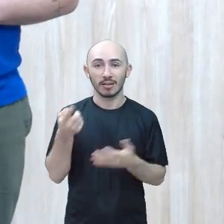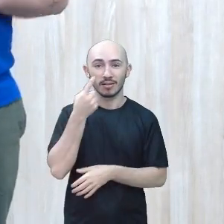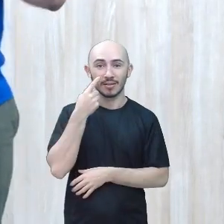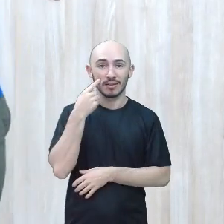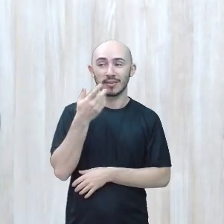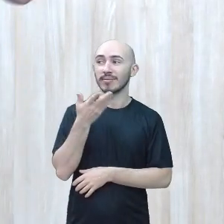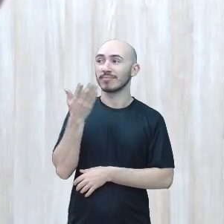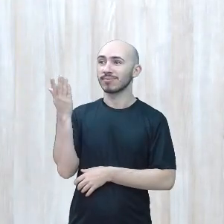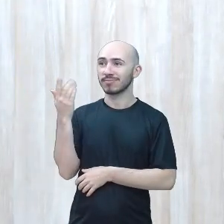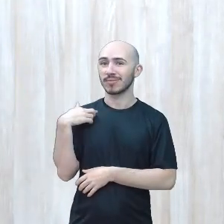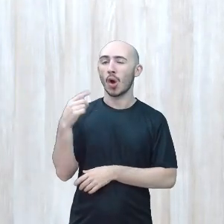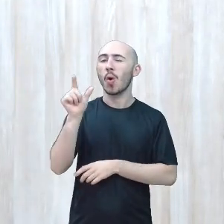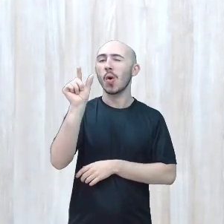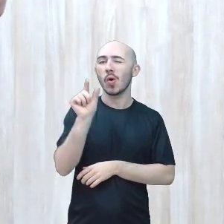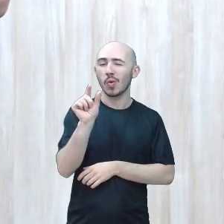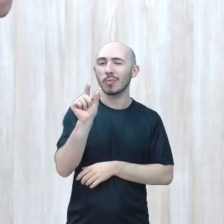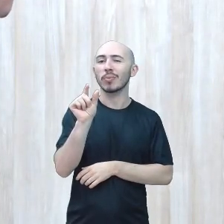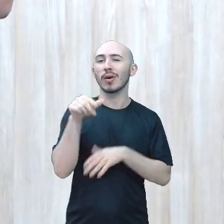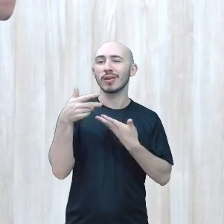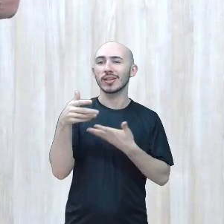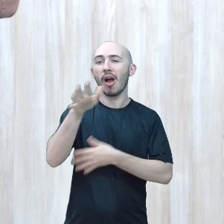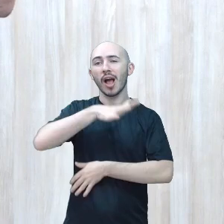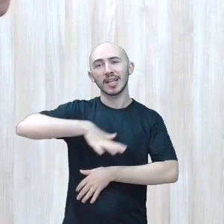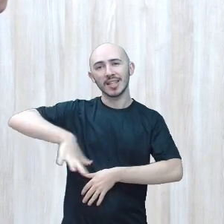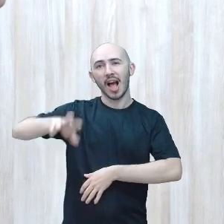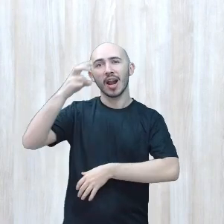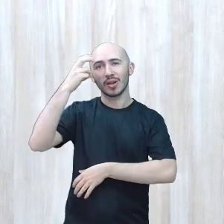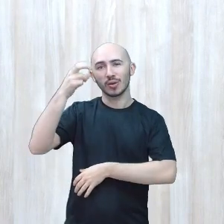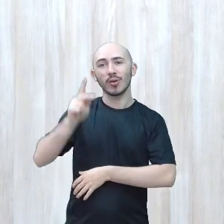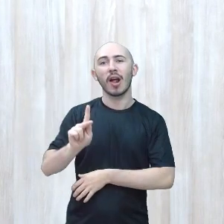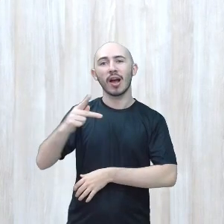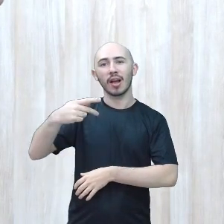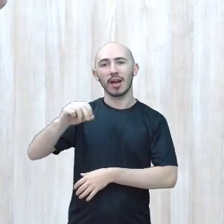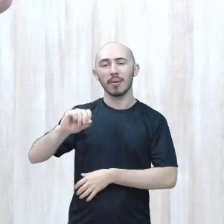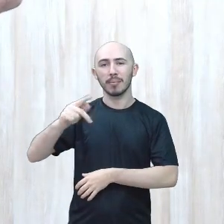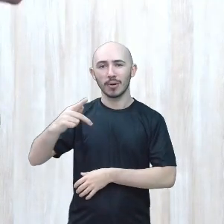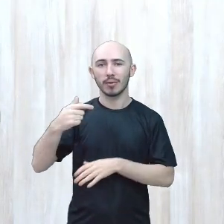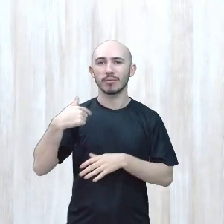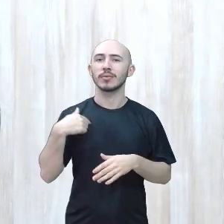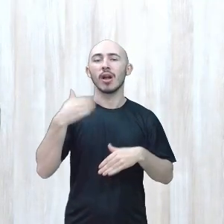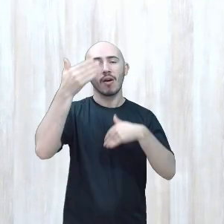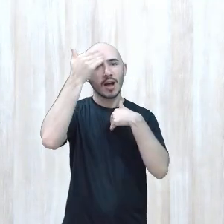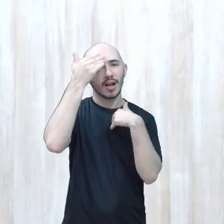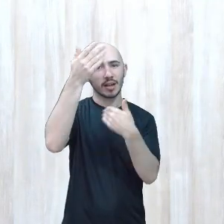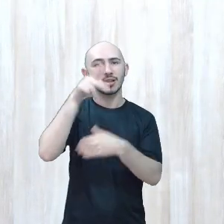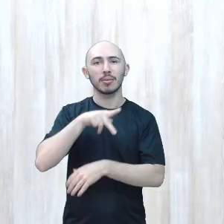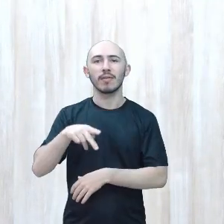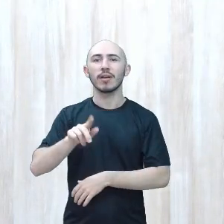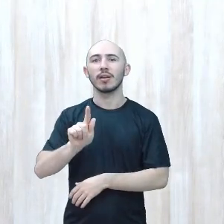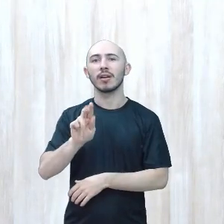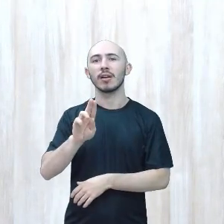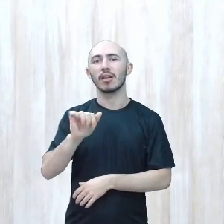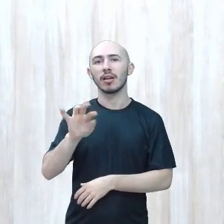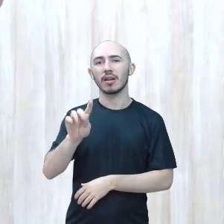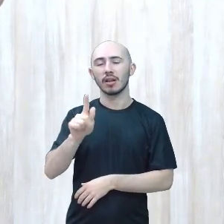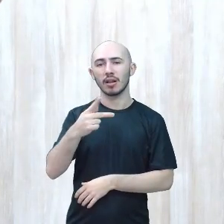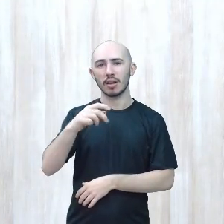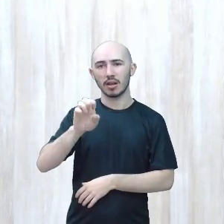Vocês viram um pouquinho desse mundo, dessa aula do K-pop, né? Queria agradecer ao professor Guilherme por